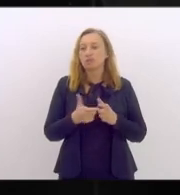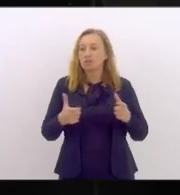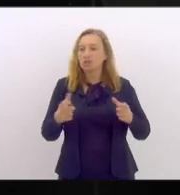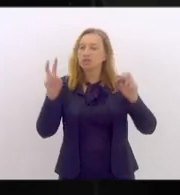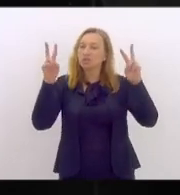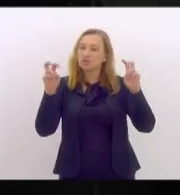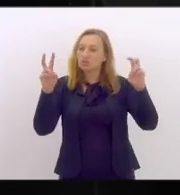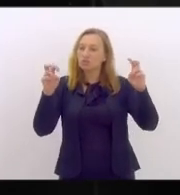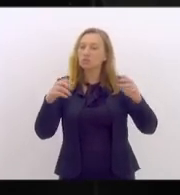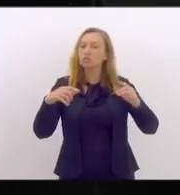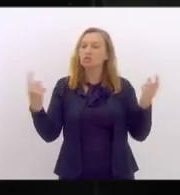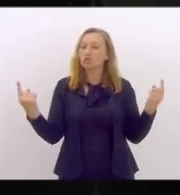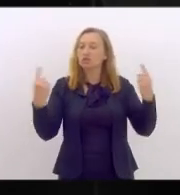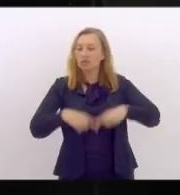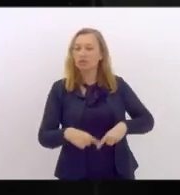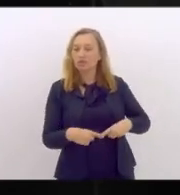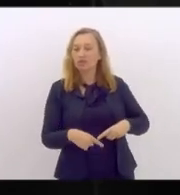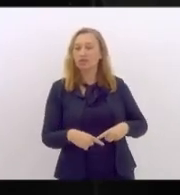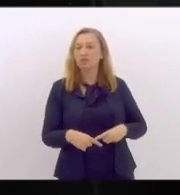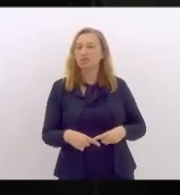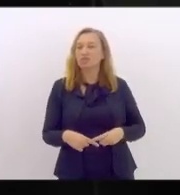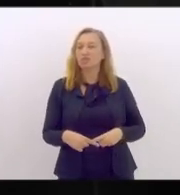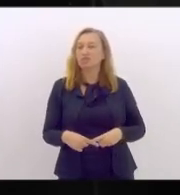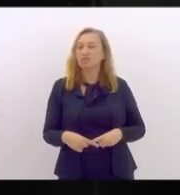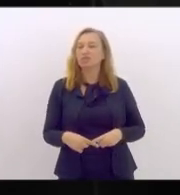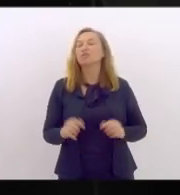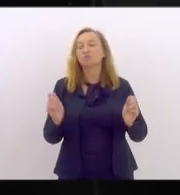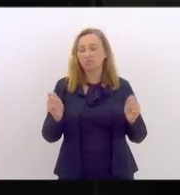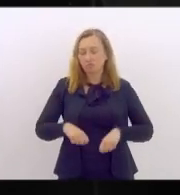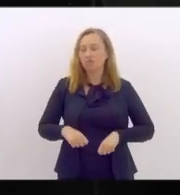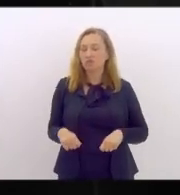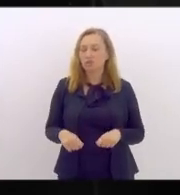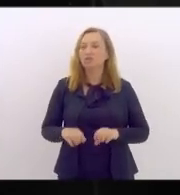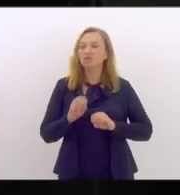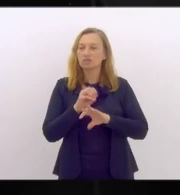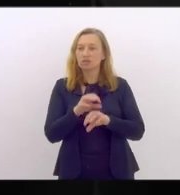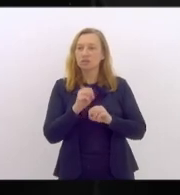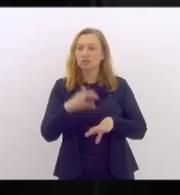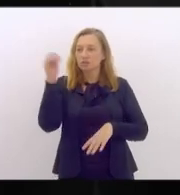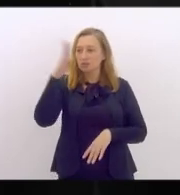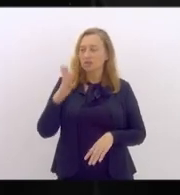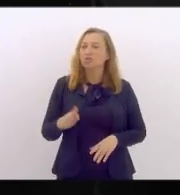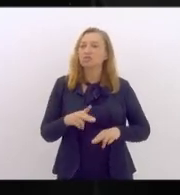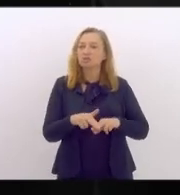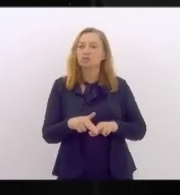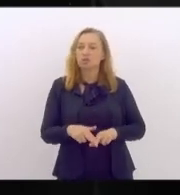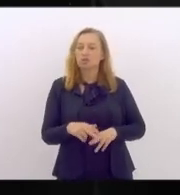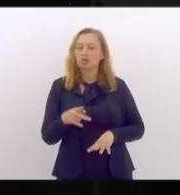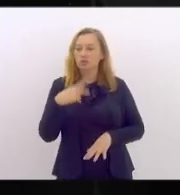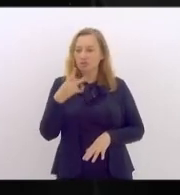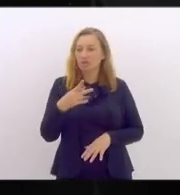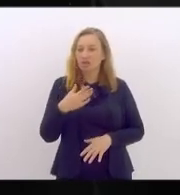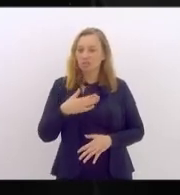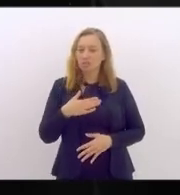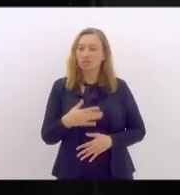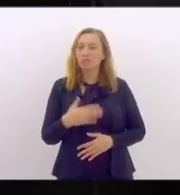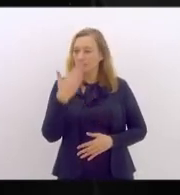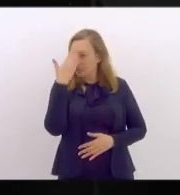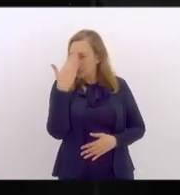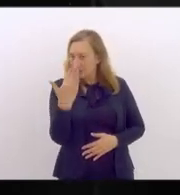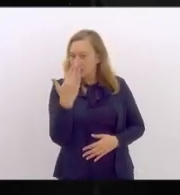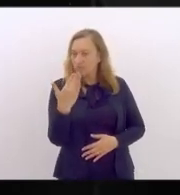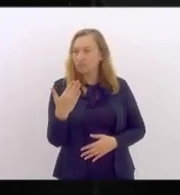questões os grandes desafios os grandes gargalos e as grandes possibilidades da educação brasileira portanto era manifestação que queria fazer E agradecendo